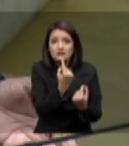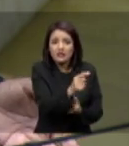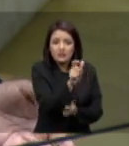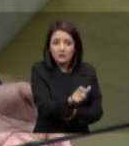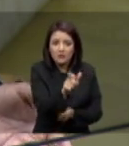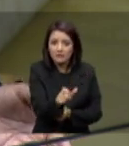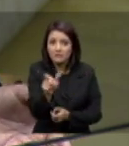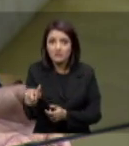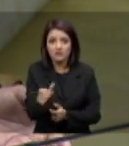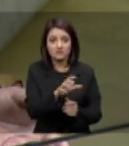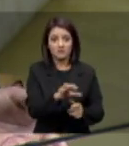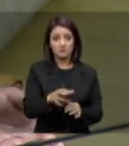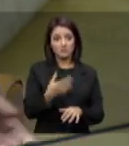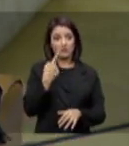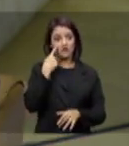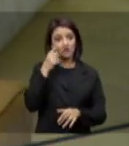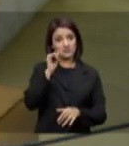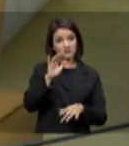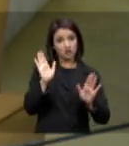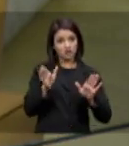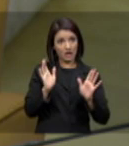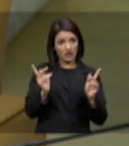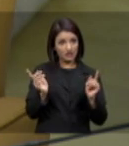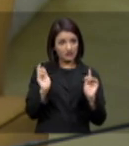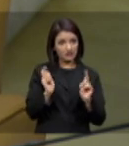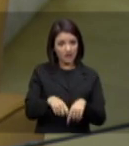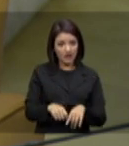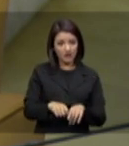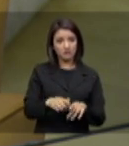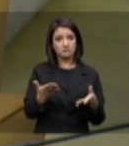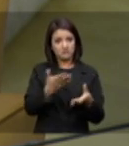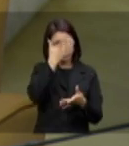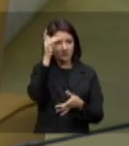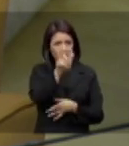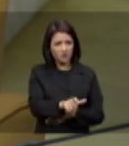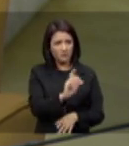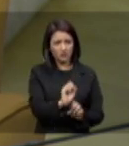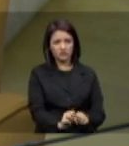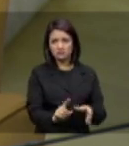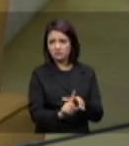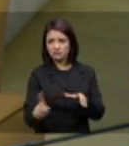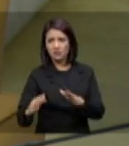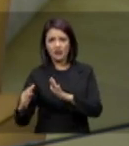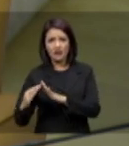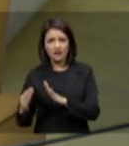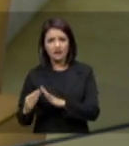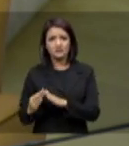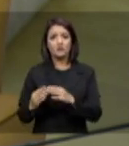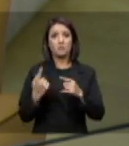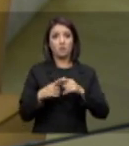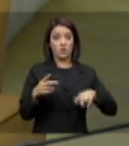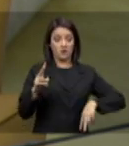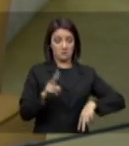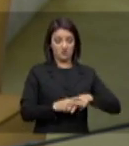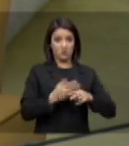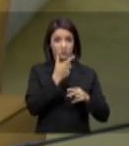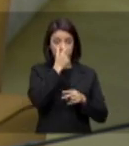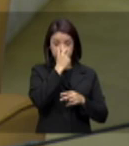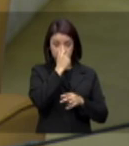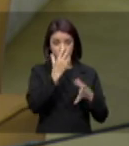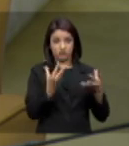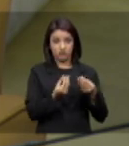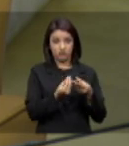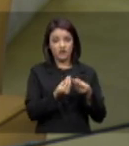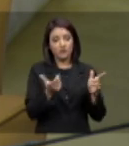jurídico seria adequado não a situação concreto